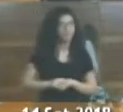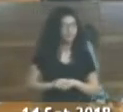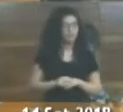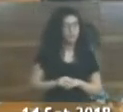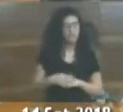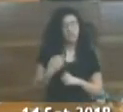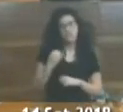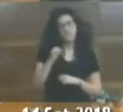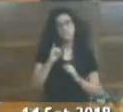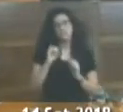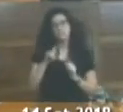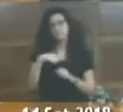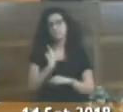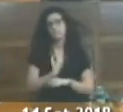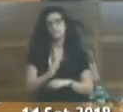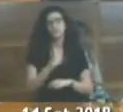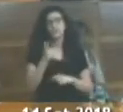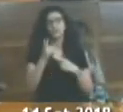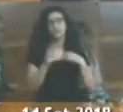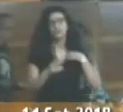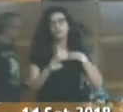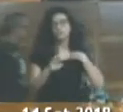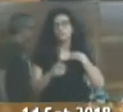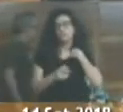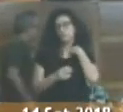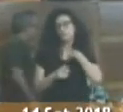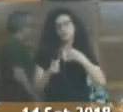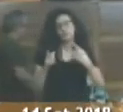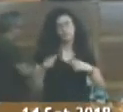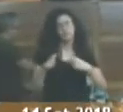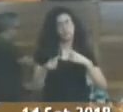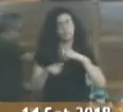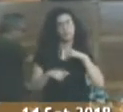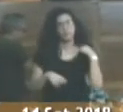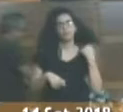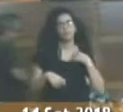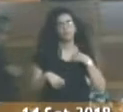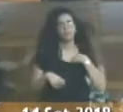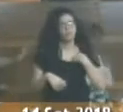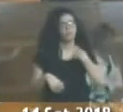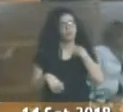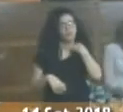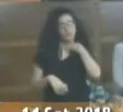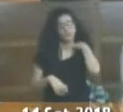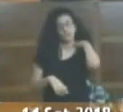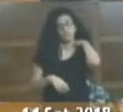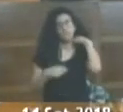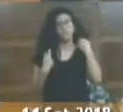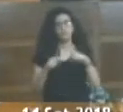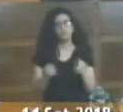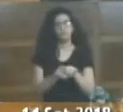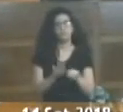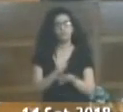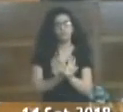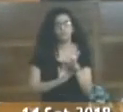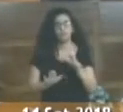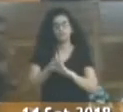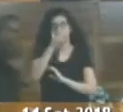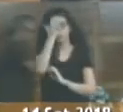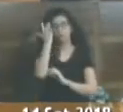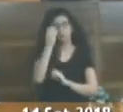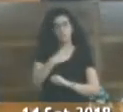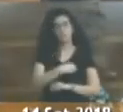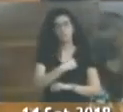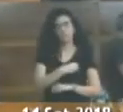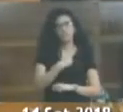E, se a gente valoriza tanto esse local, esse lugar, esse paraíso, a gente tem que também cuidar das pessoas que estão